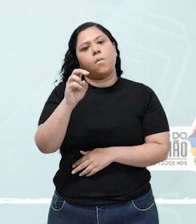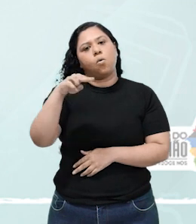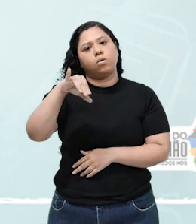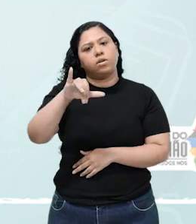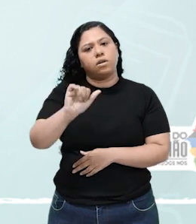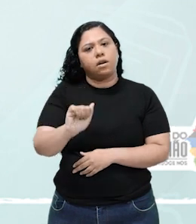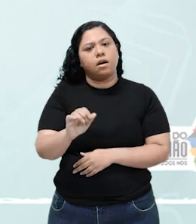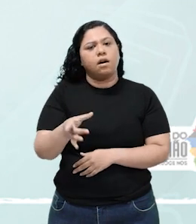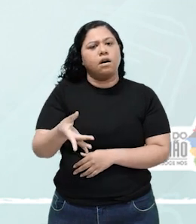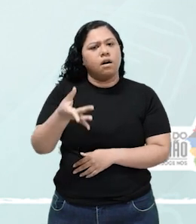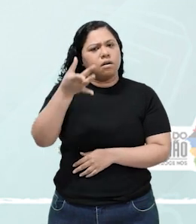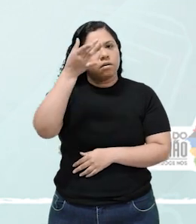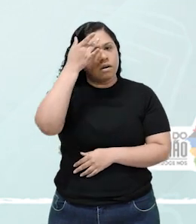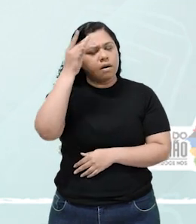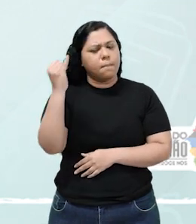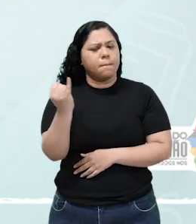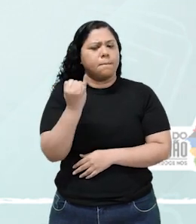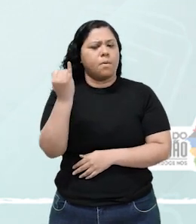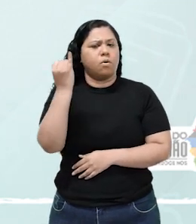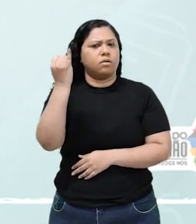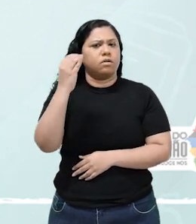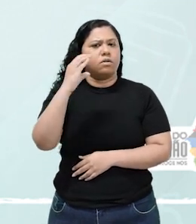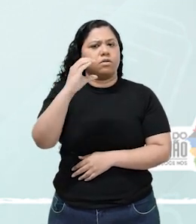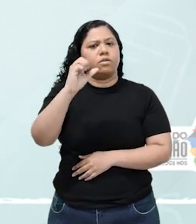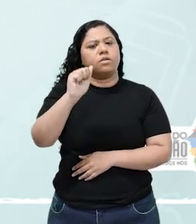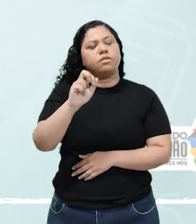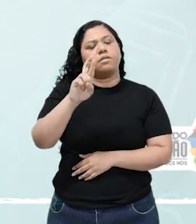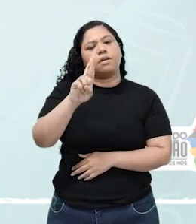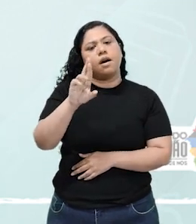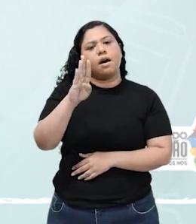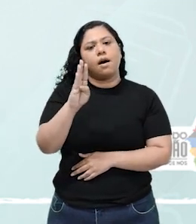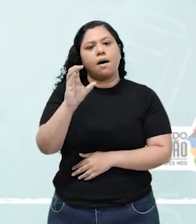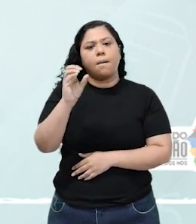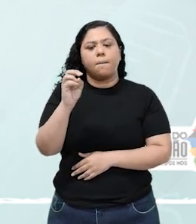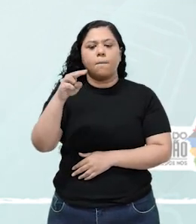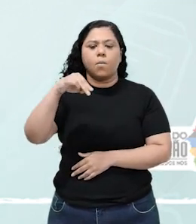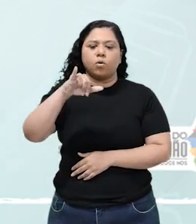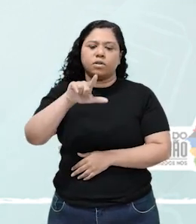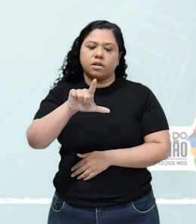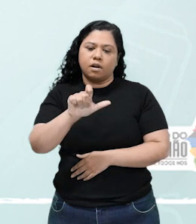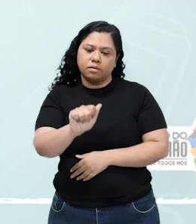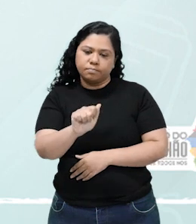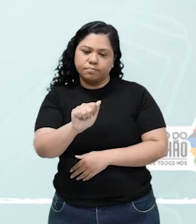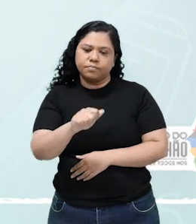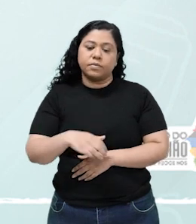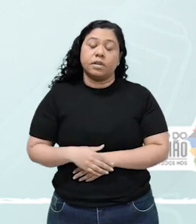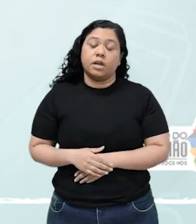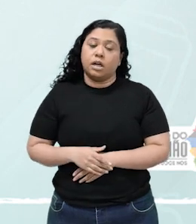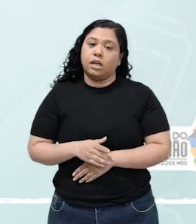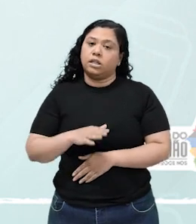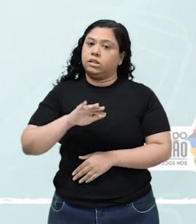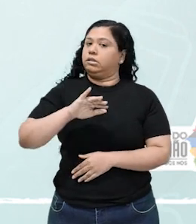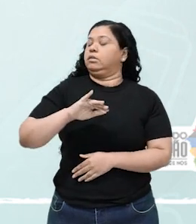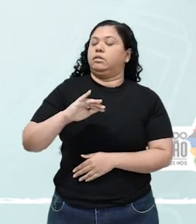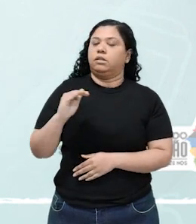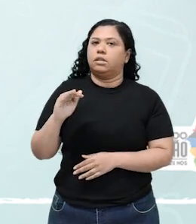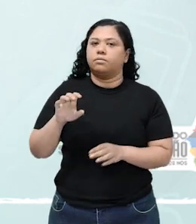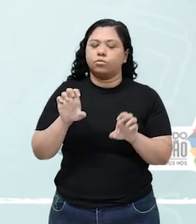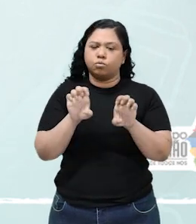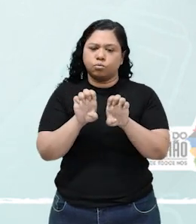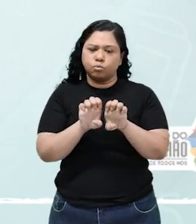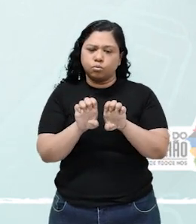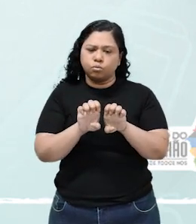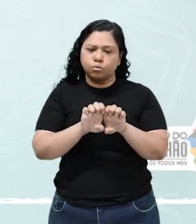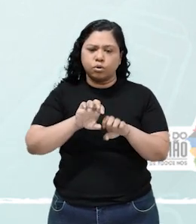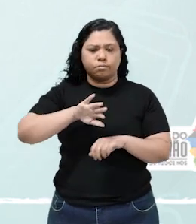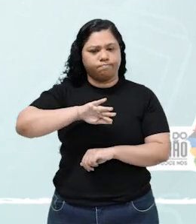termo, carbonila. Anote no seu caderno, por favor. Então, o grupo carbonila na extremidade da cadeia,